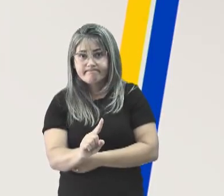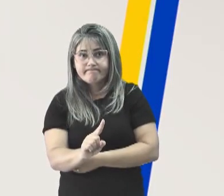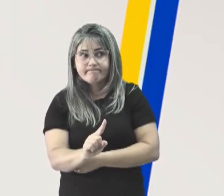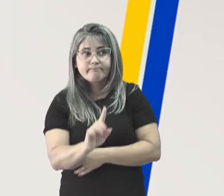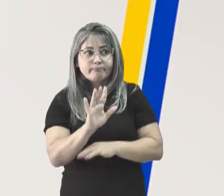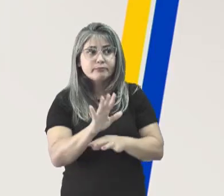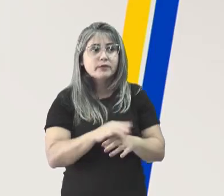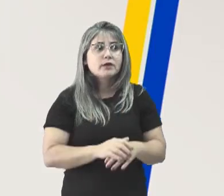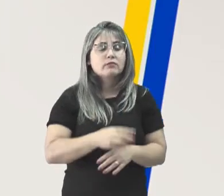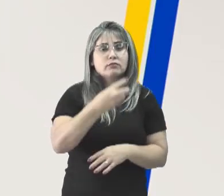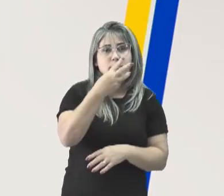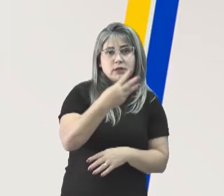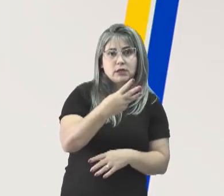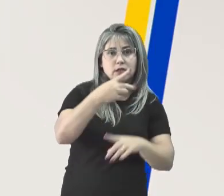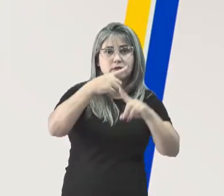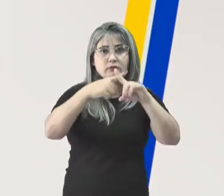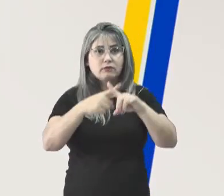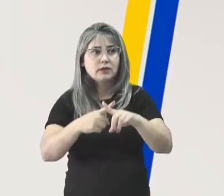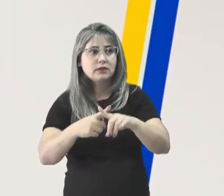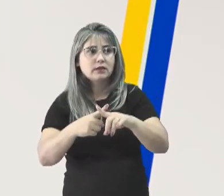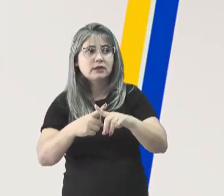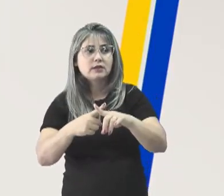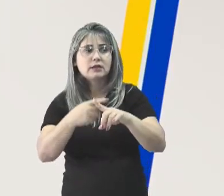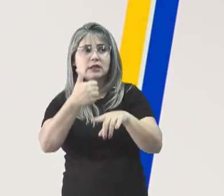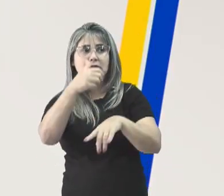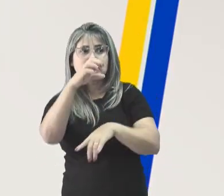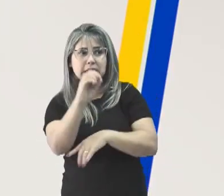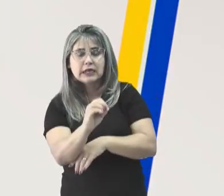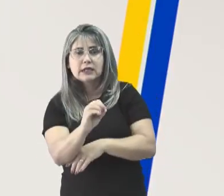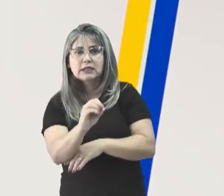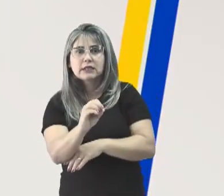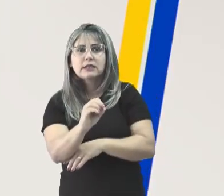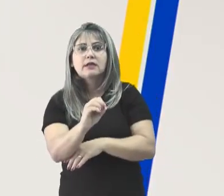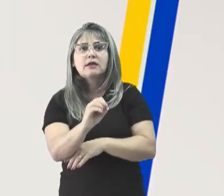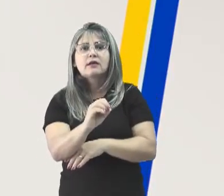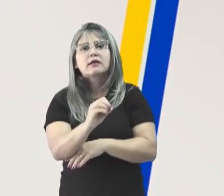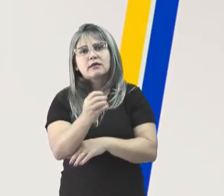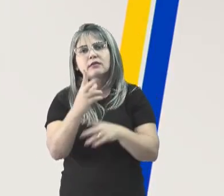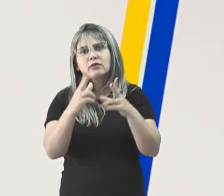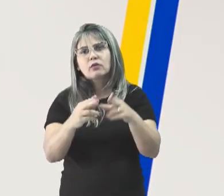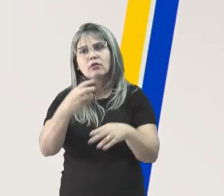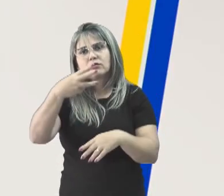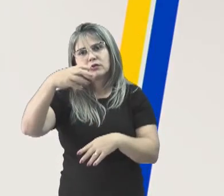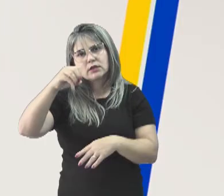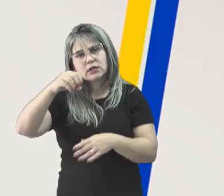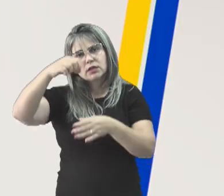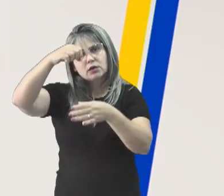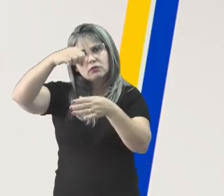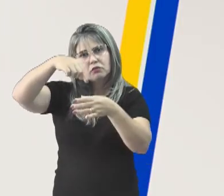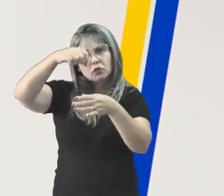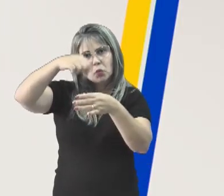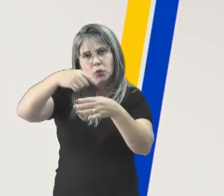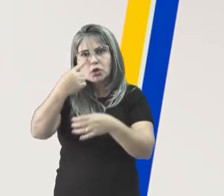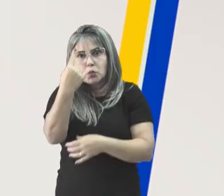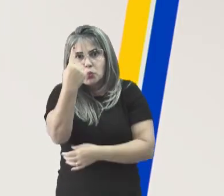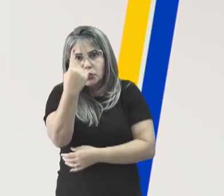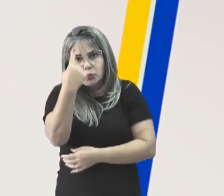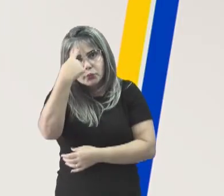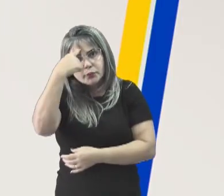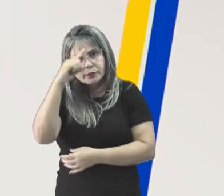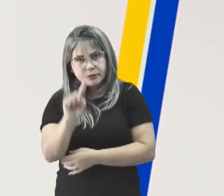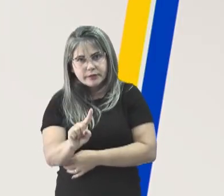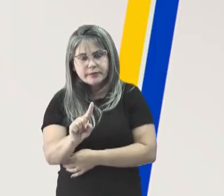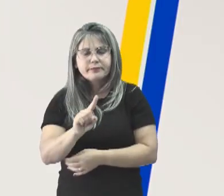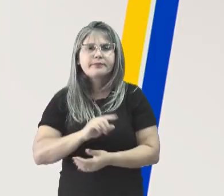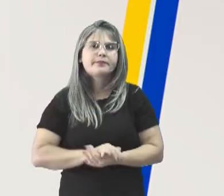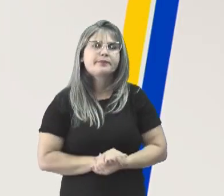final do dia ele vai tomar 30 gotas desse medicamento. Ok. Continuando, a questão me diz o seguinte, considerando